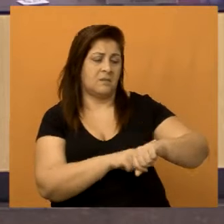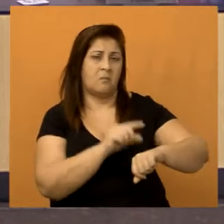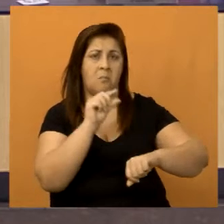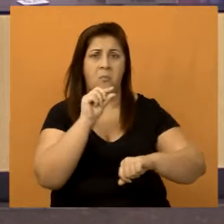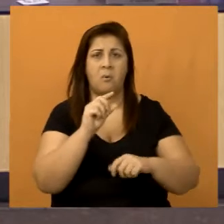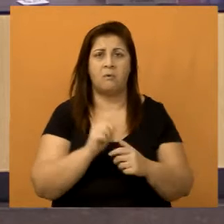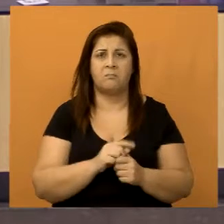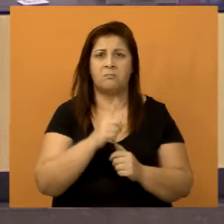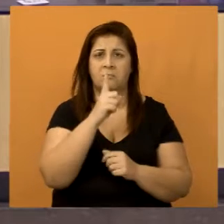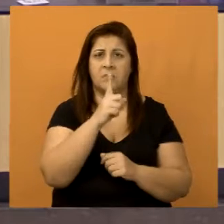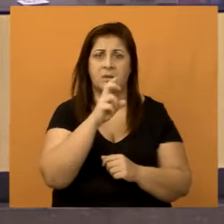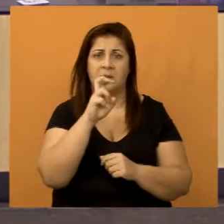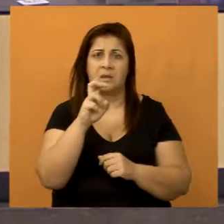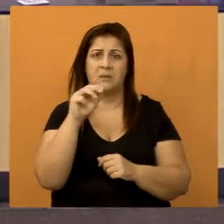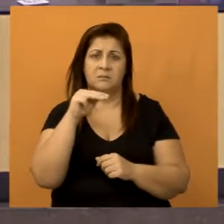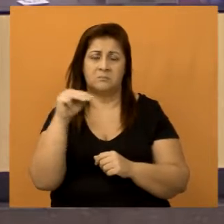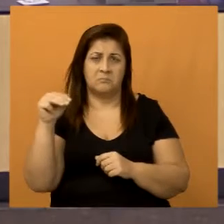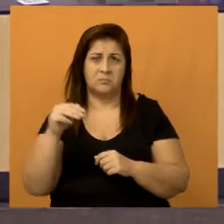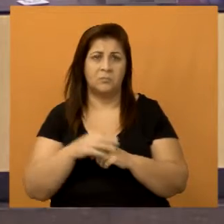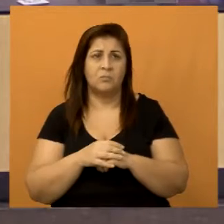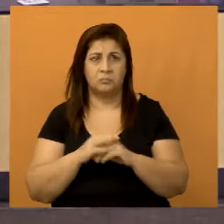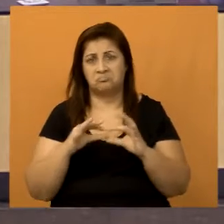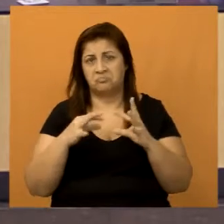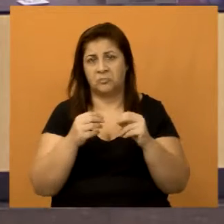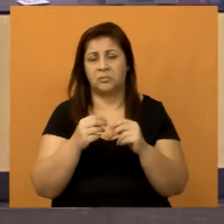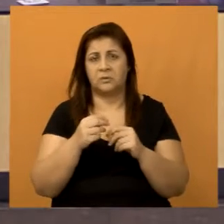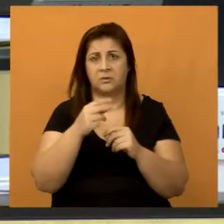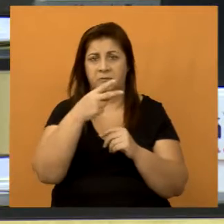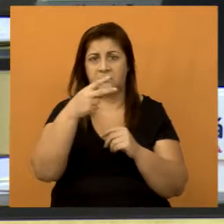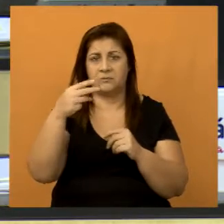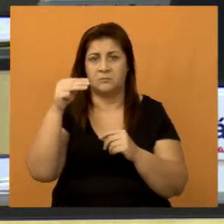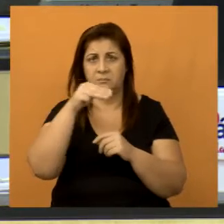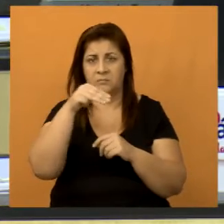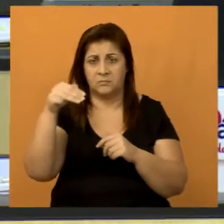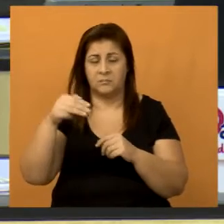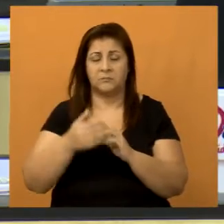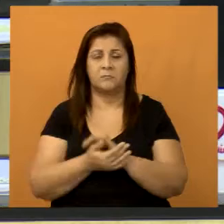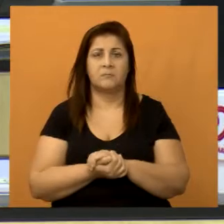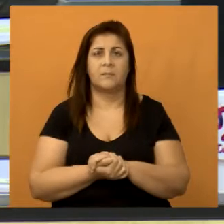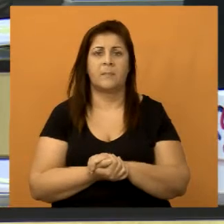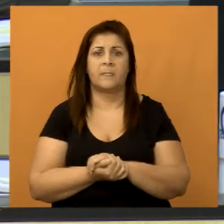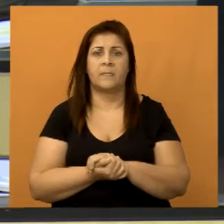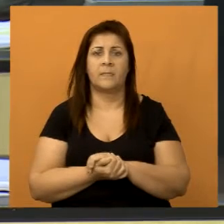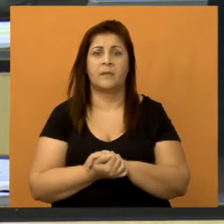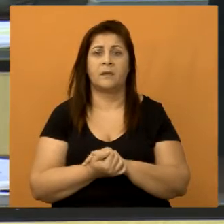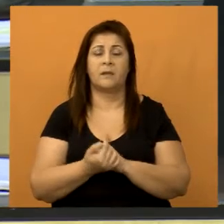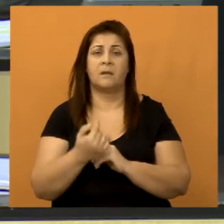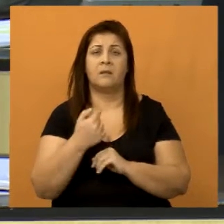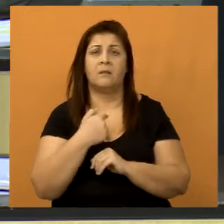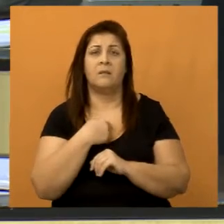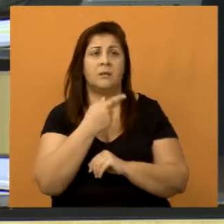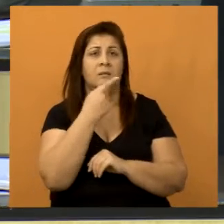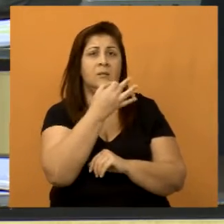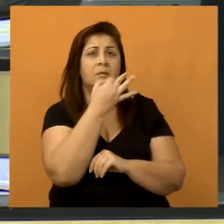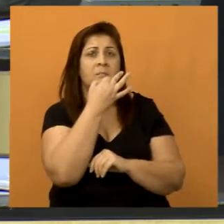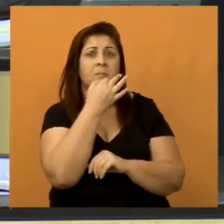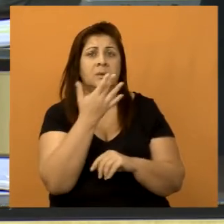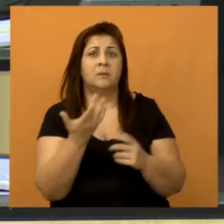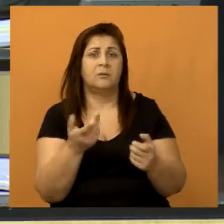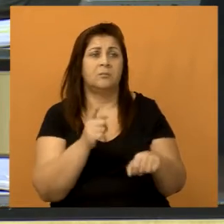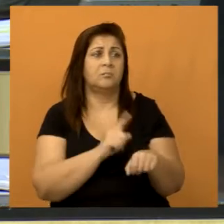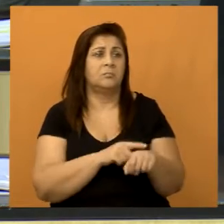7 minutos, 21, 22 minutos, na verdade, eu, enquanto mesa, eu sugeri que tivesse um momento,